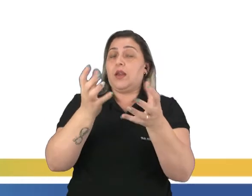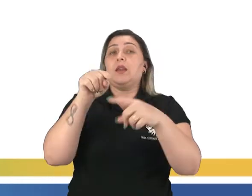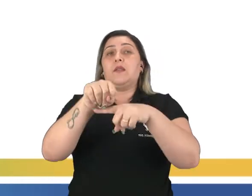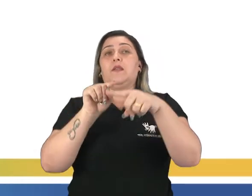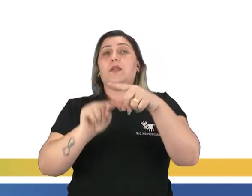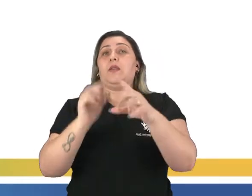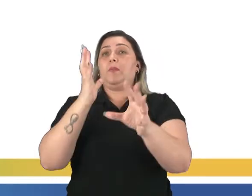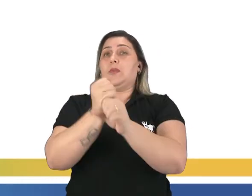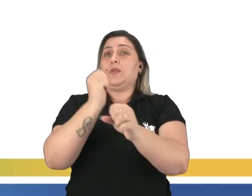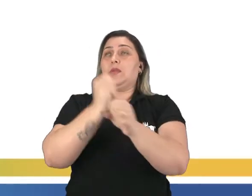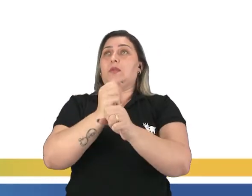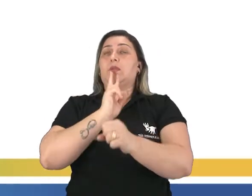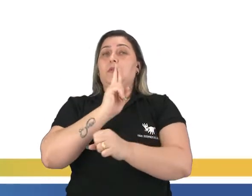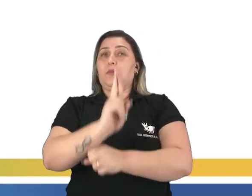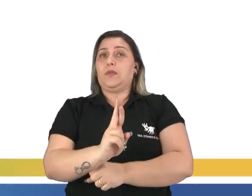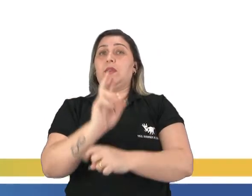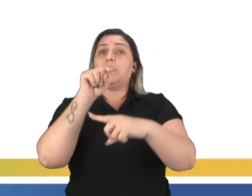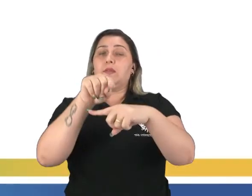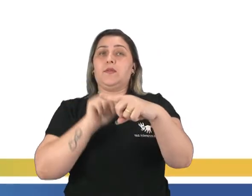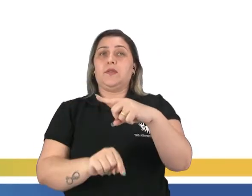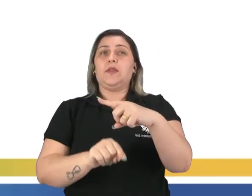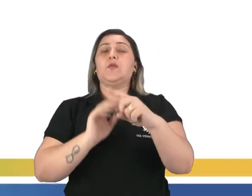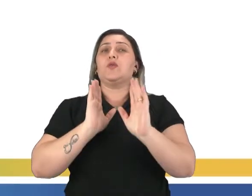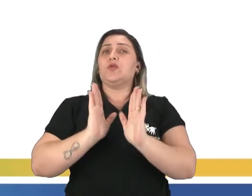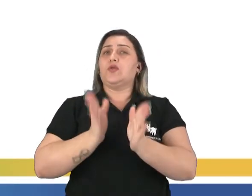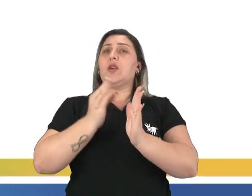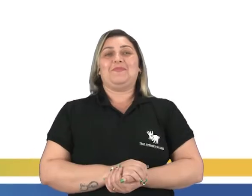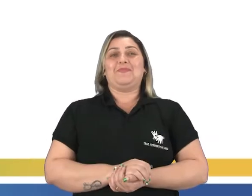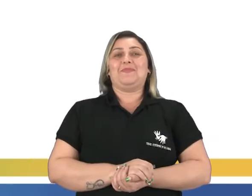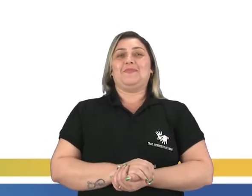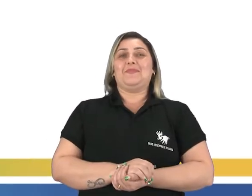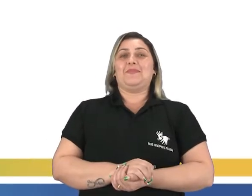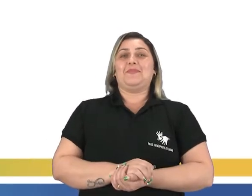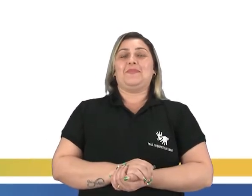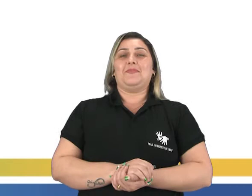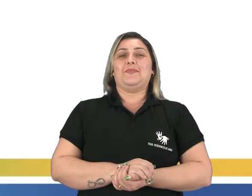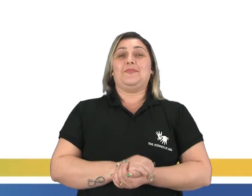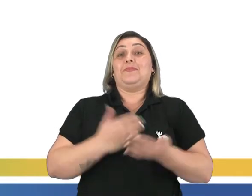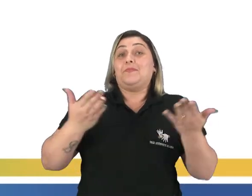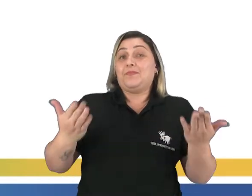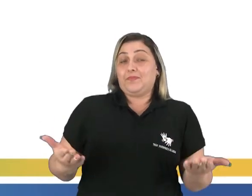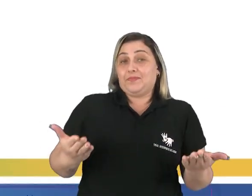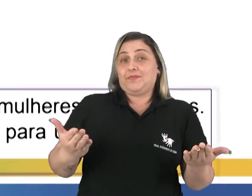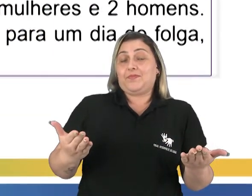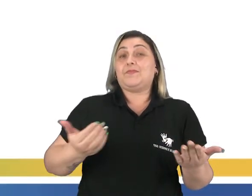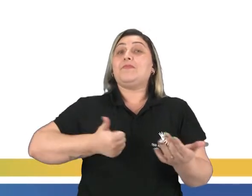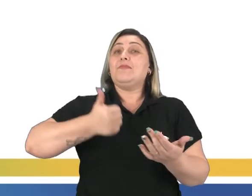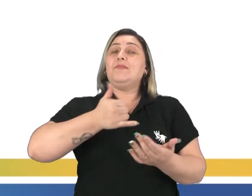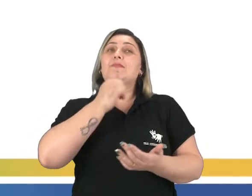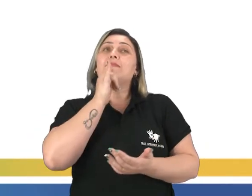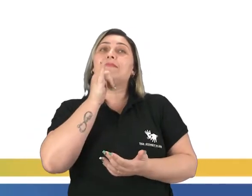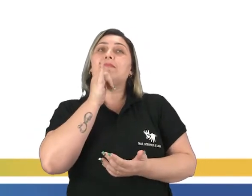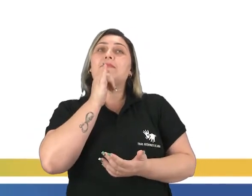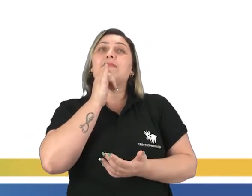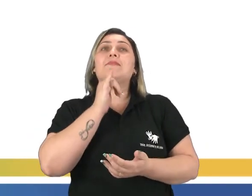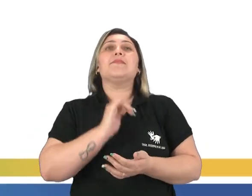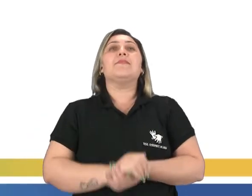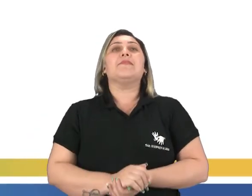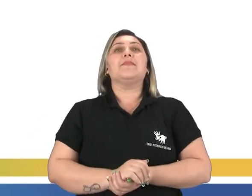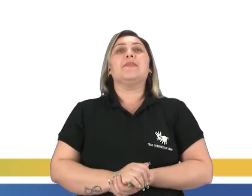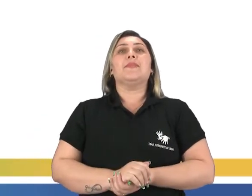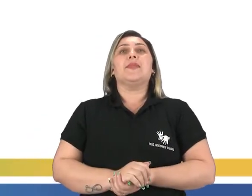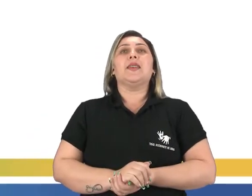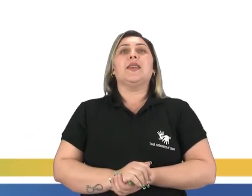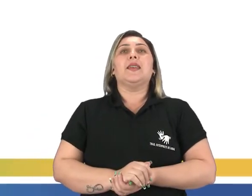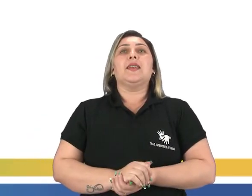dividido pelo total. Fez essa divisão, já vai te dar a probabilidade. Então, gente, vamos ao nosso primeiro exemplo, para a gente entender melhor esse conteúdo.